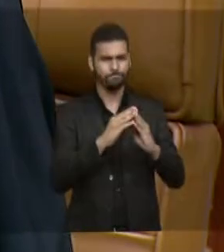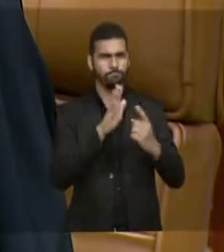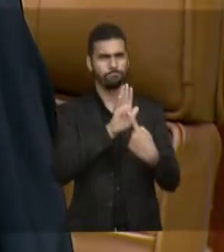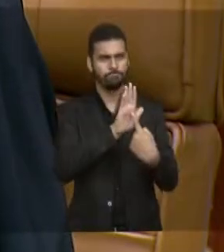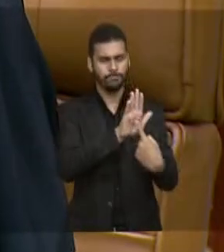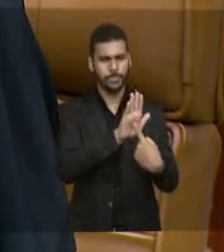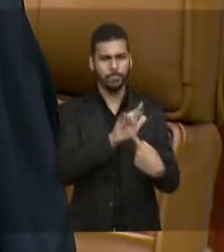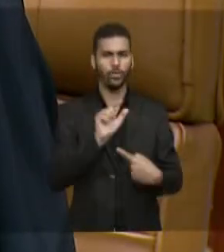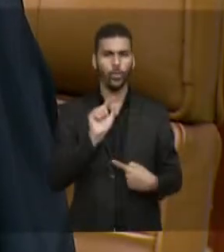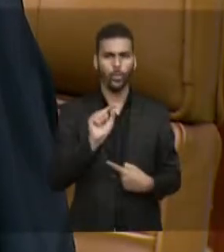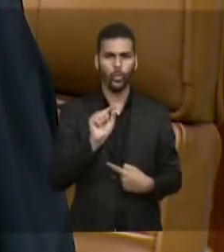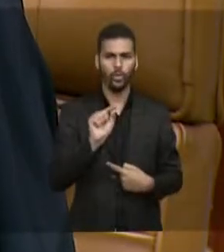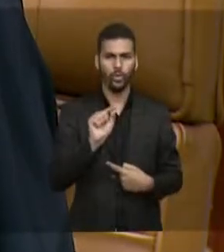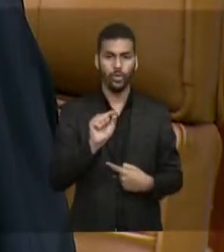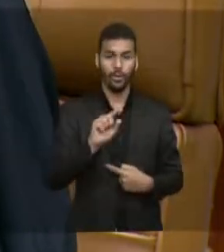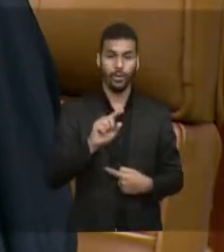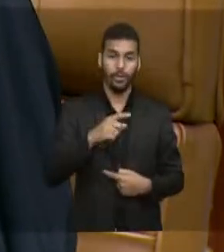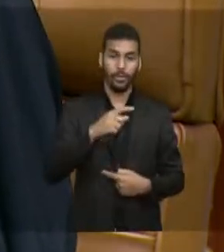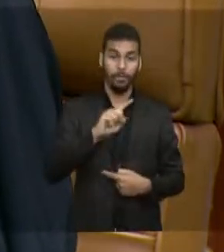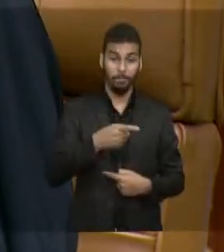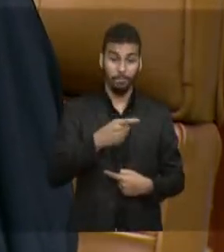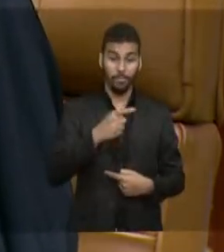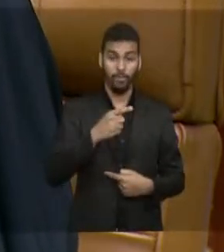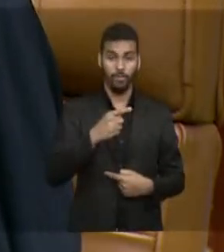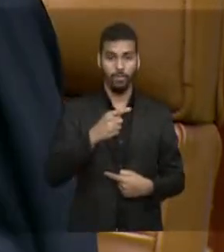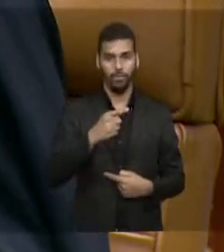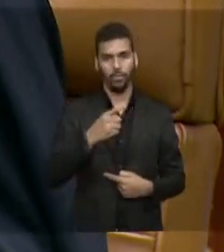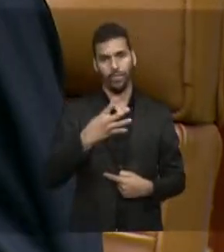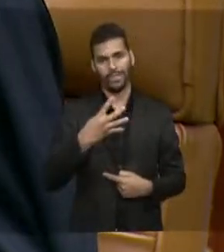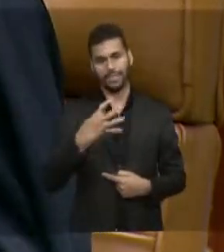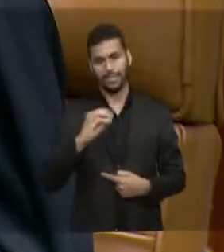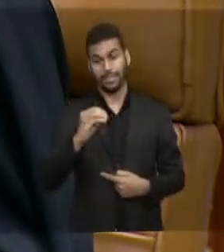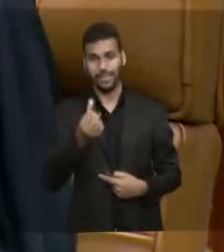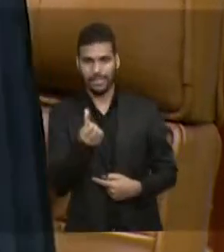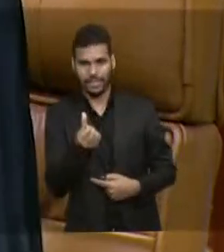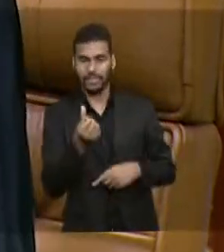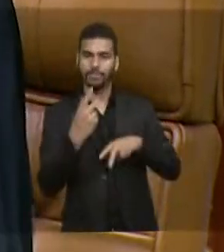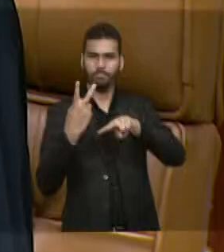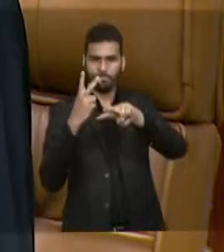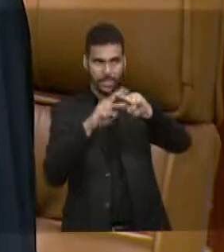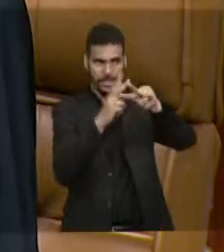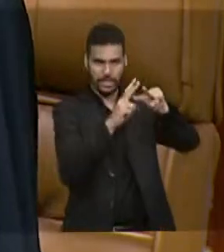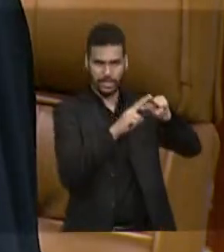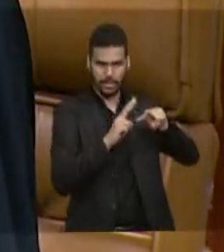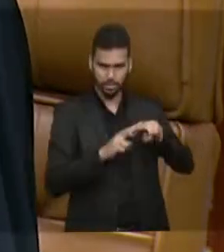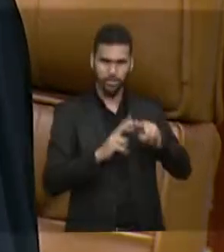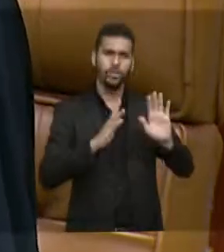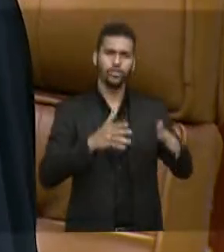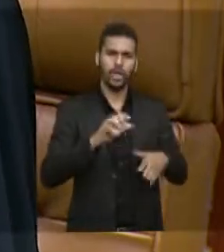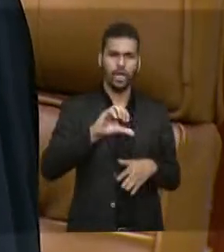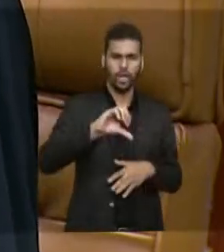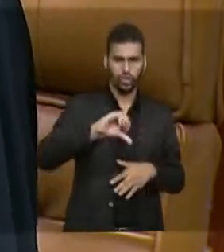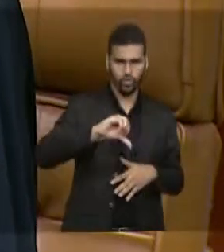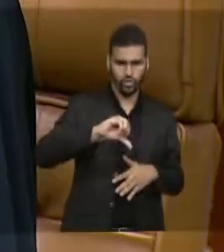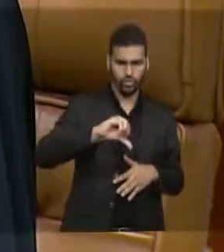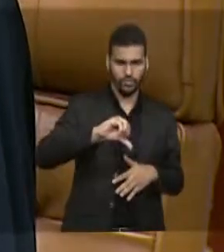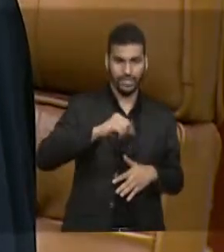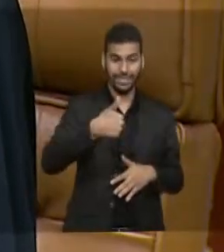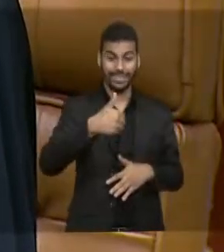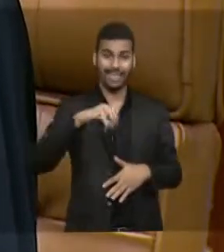desses 1406 presos já há 919